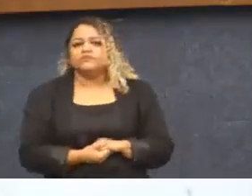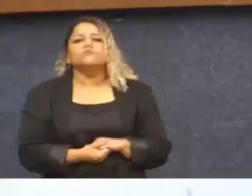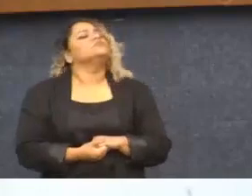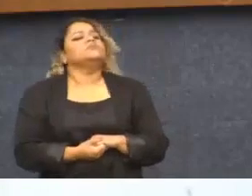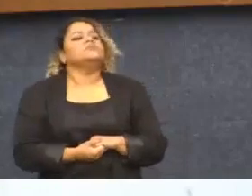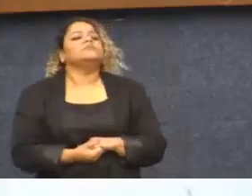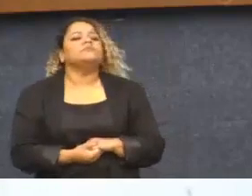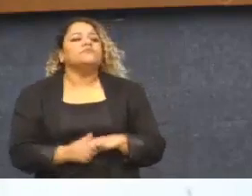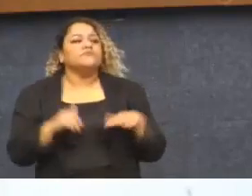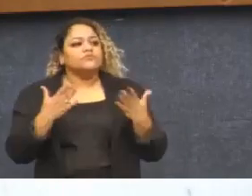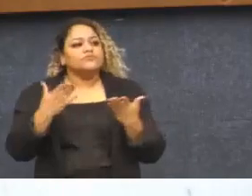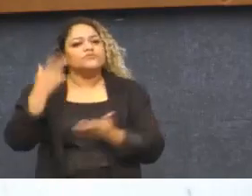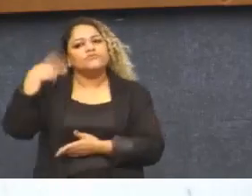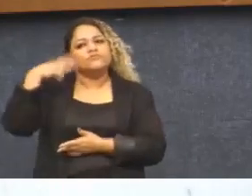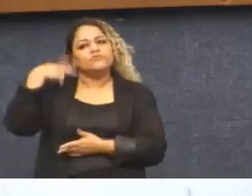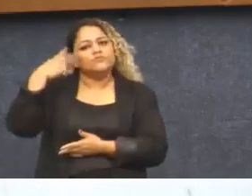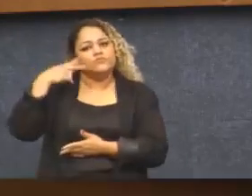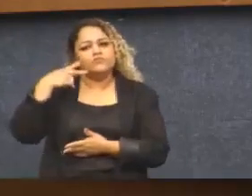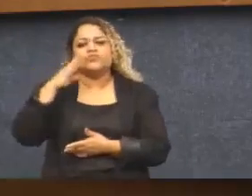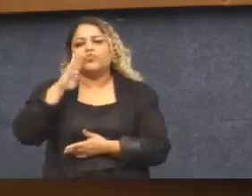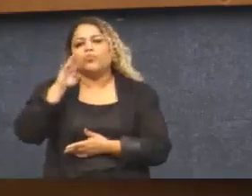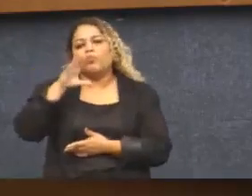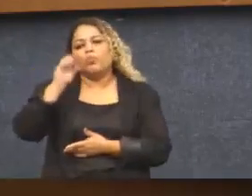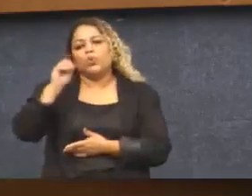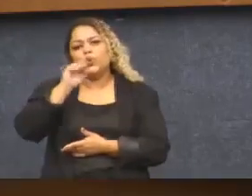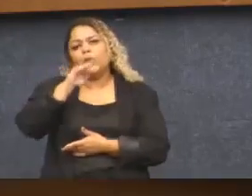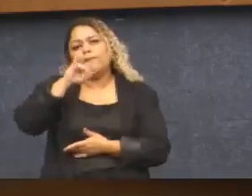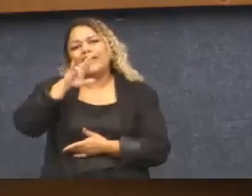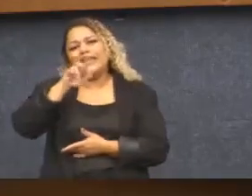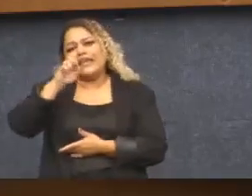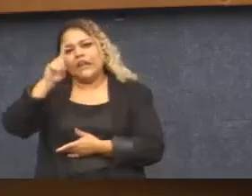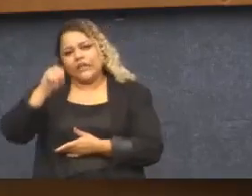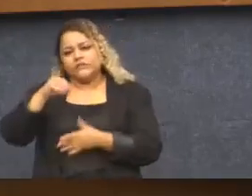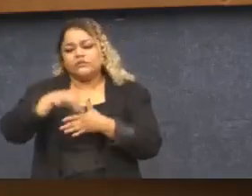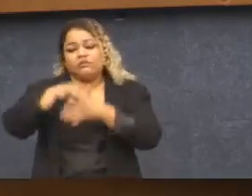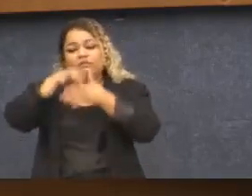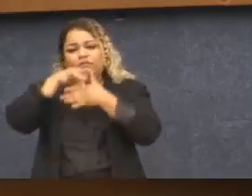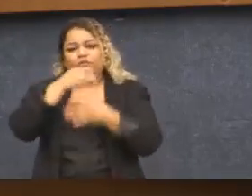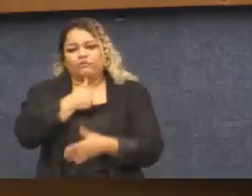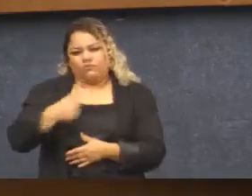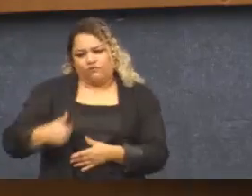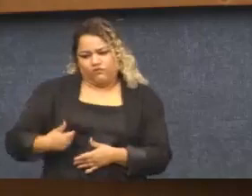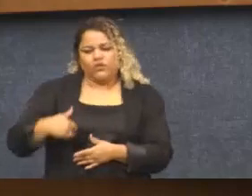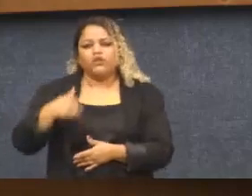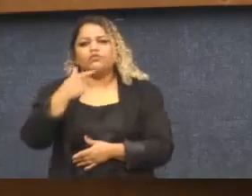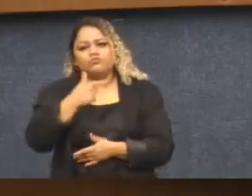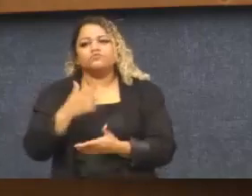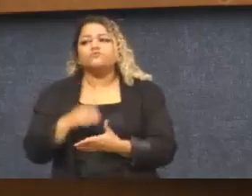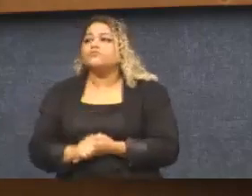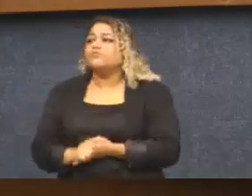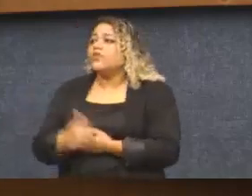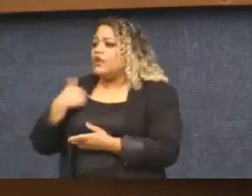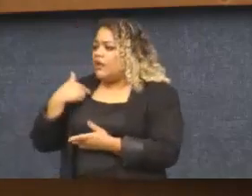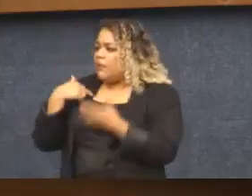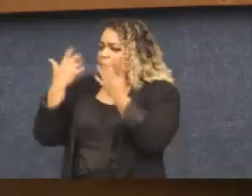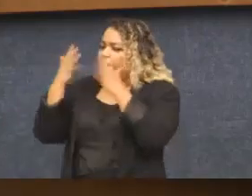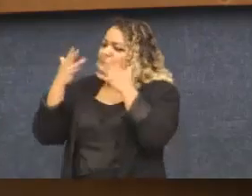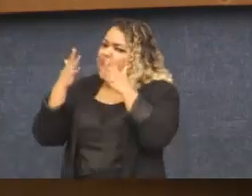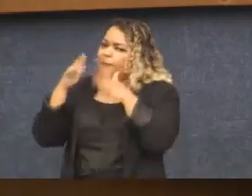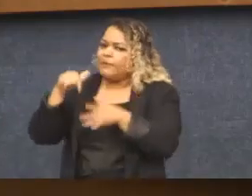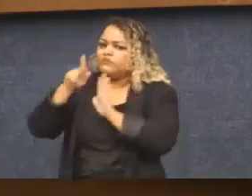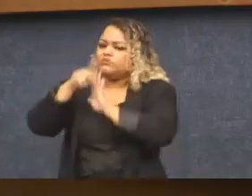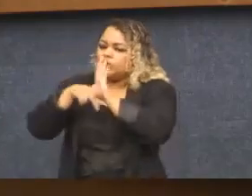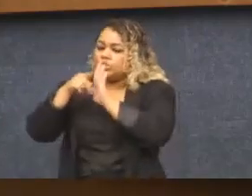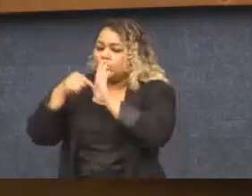Para encaminhar, vereador Bruno Miranda, líder do governo. Presidente, rapidamente, só para parabenizar o vereador Cláudio do Mundo Novo por esse importante projeto de